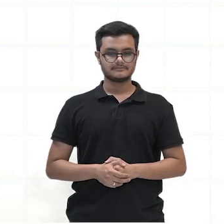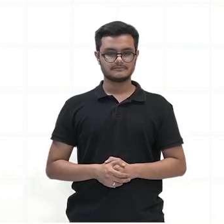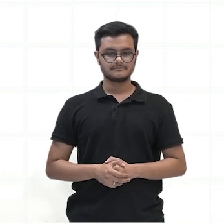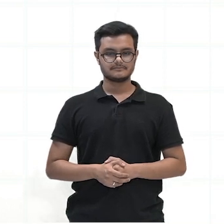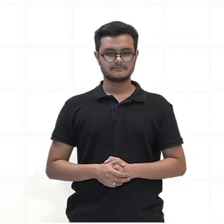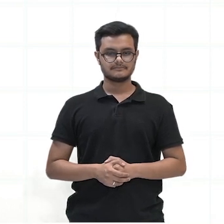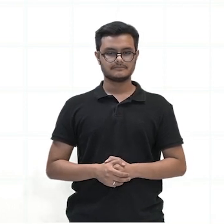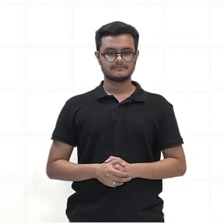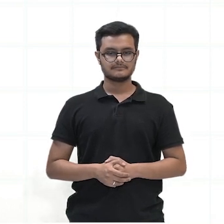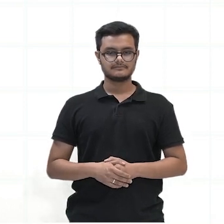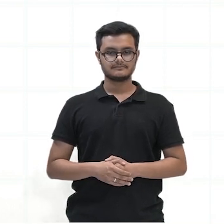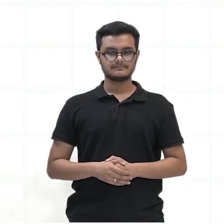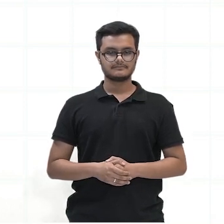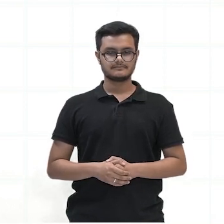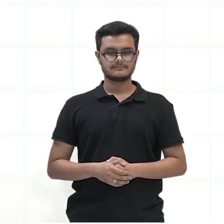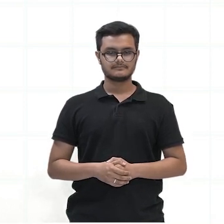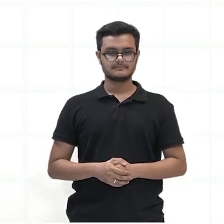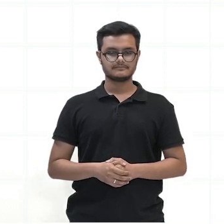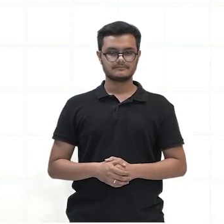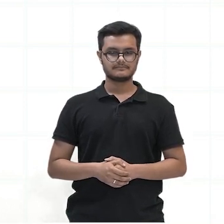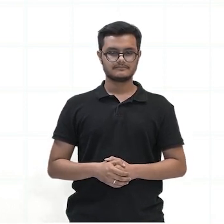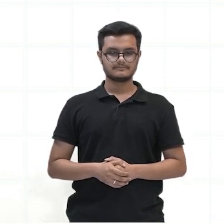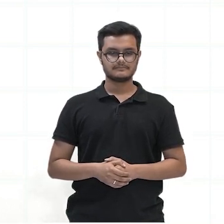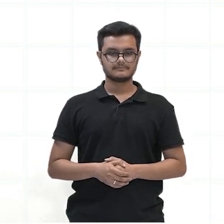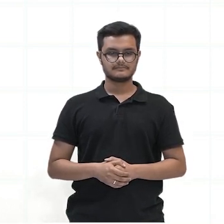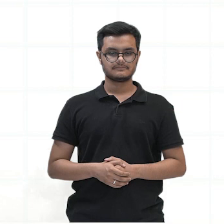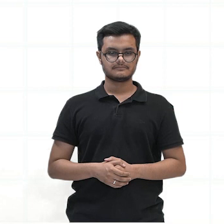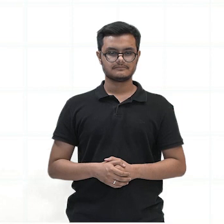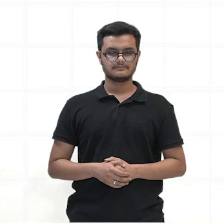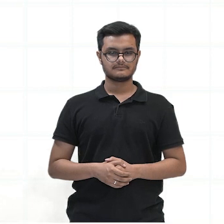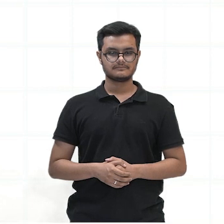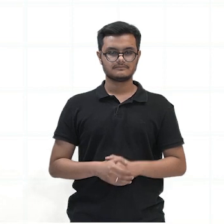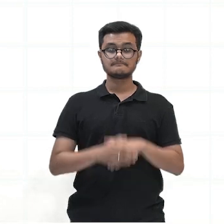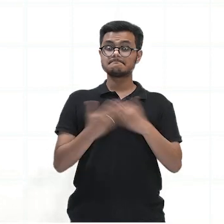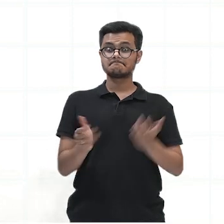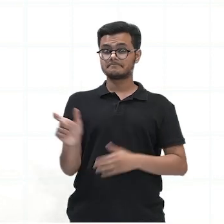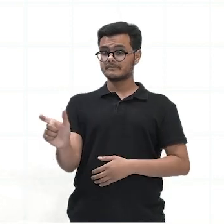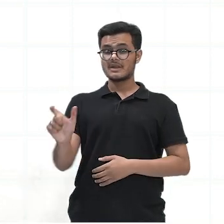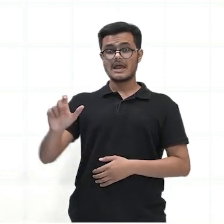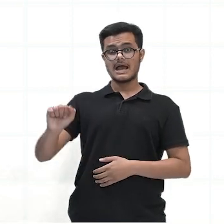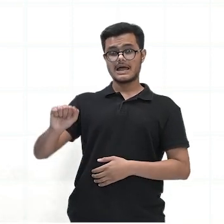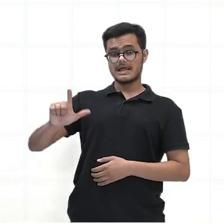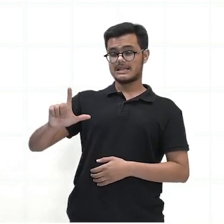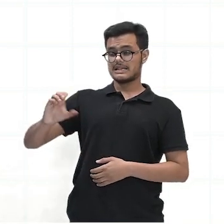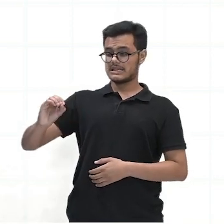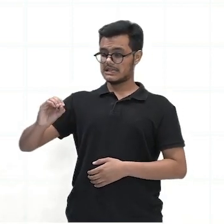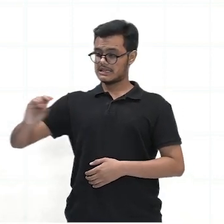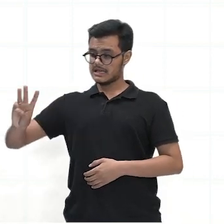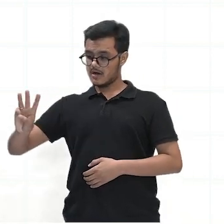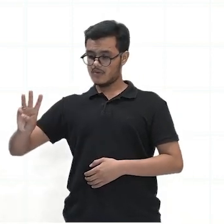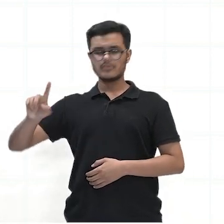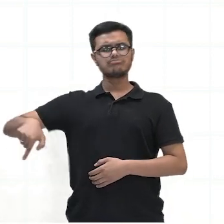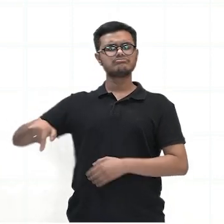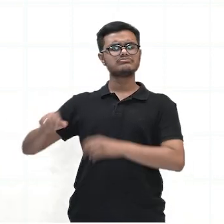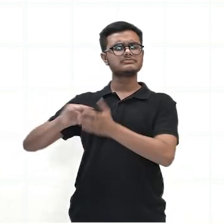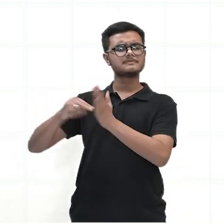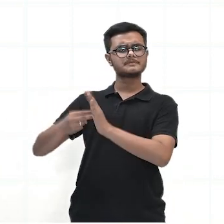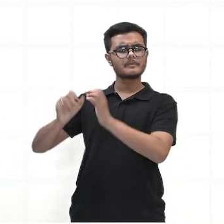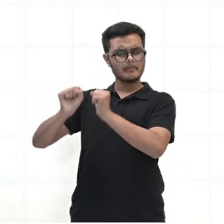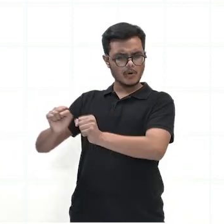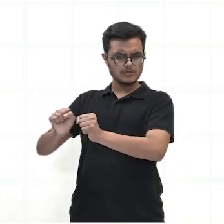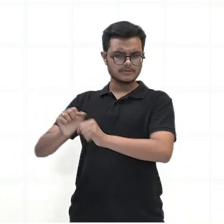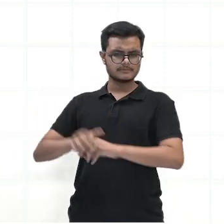Então, this would allow. Allow é o verbo permitir. Permitir people to